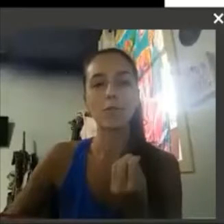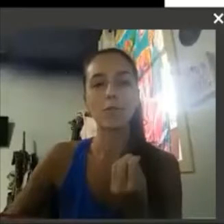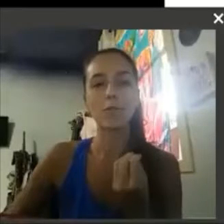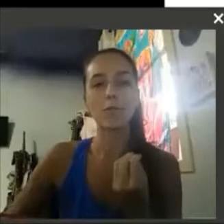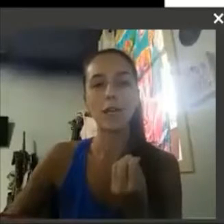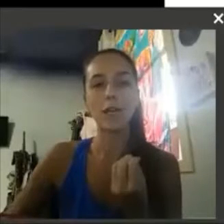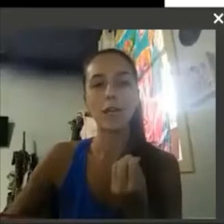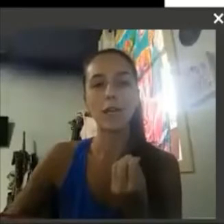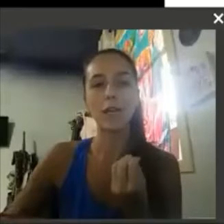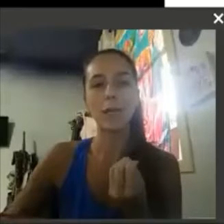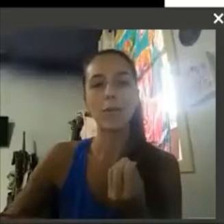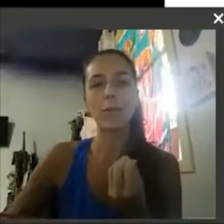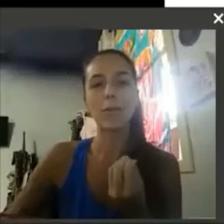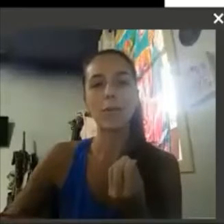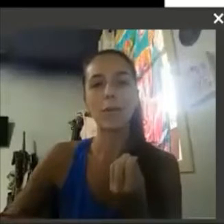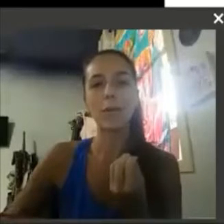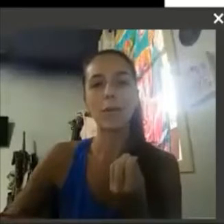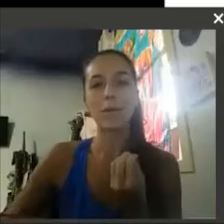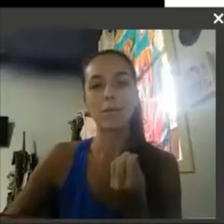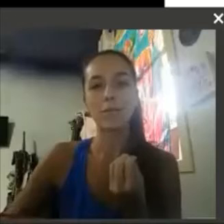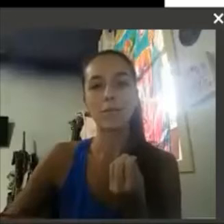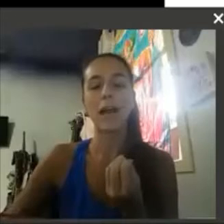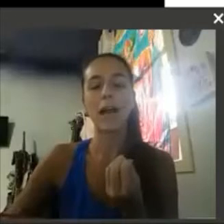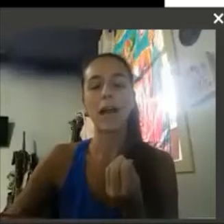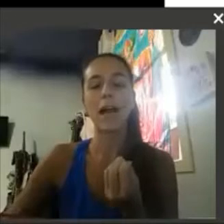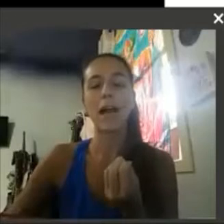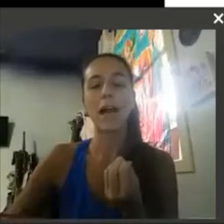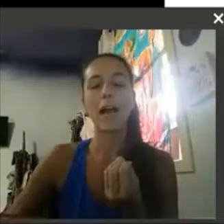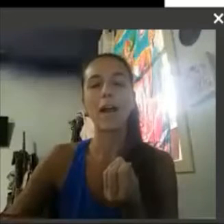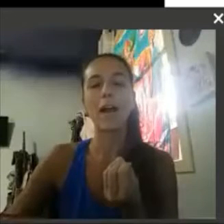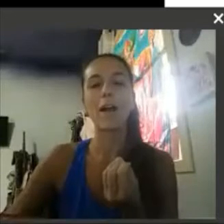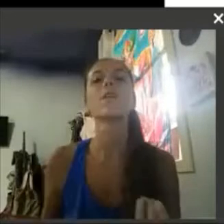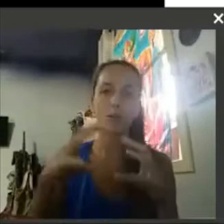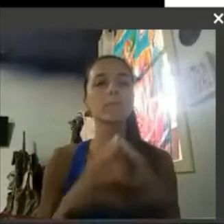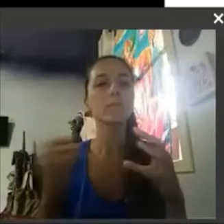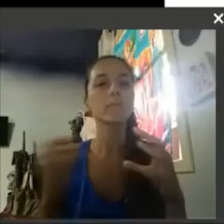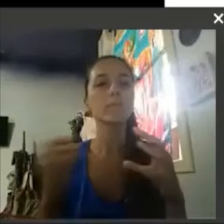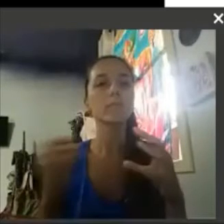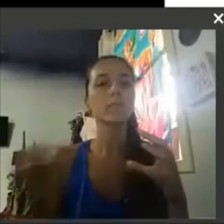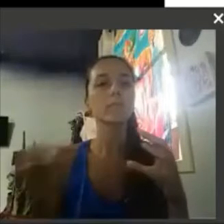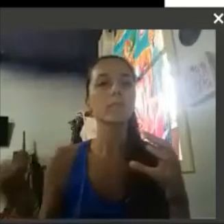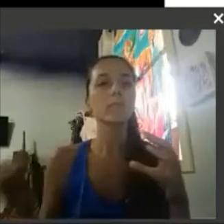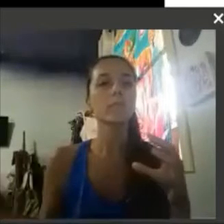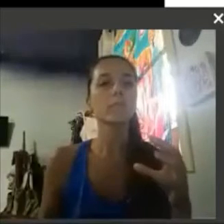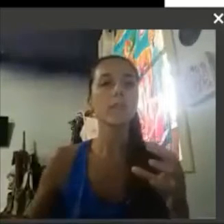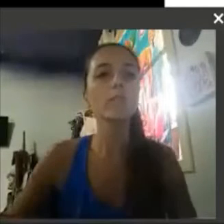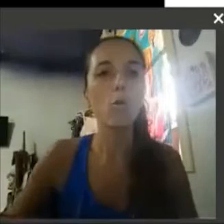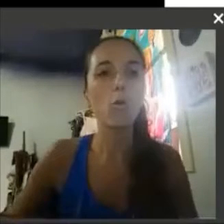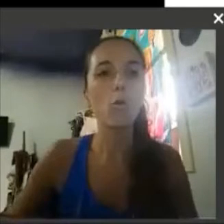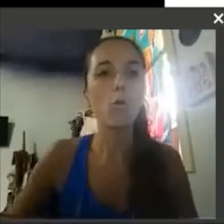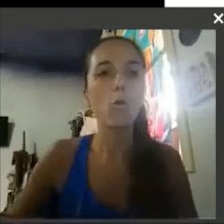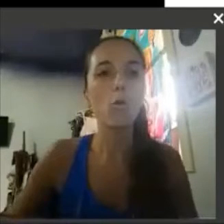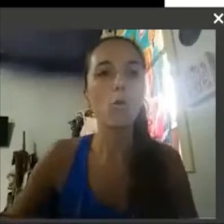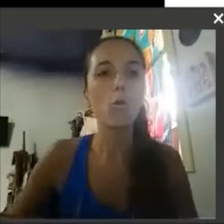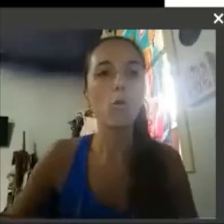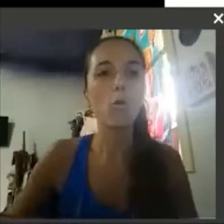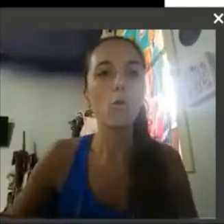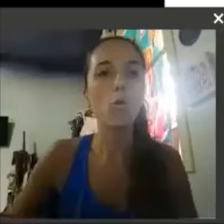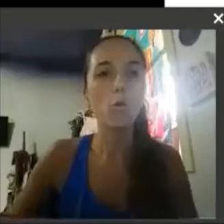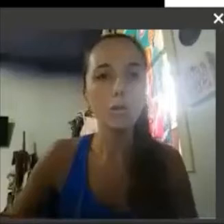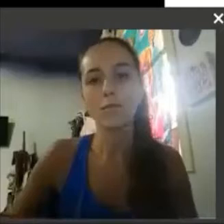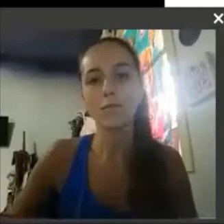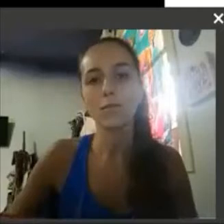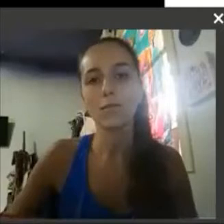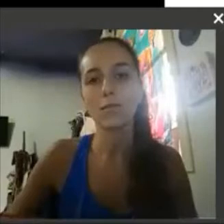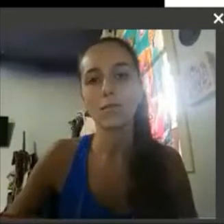vai fazer um pão? Se coloca o fermento, né? Nós queremos o